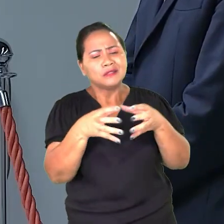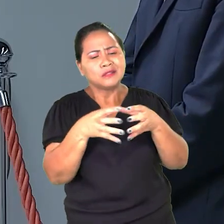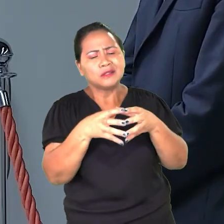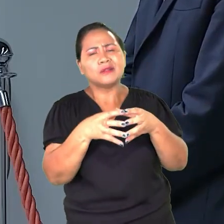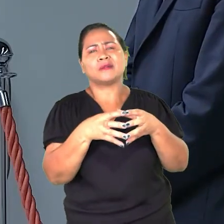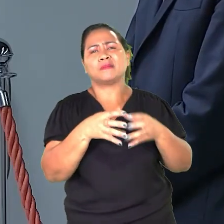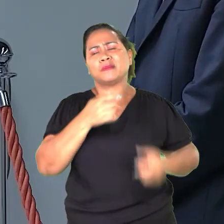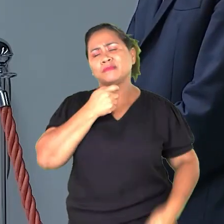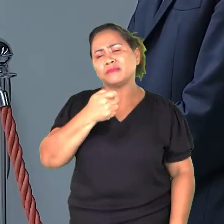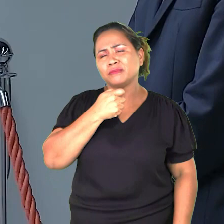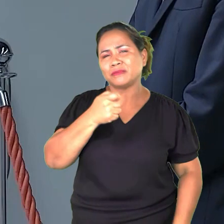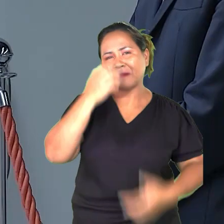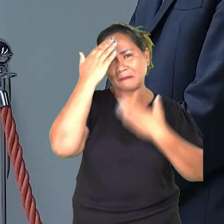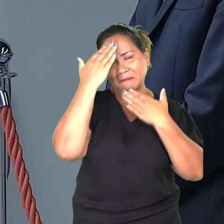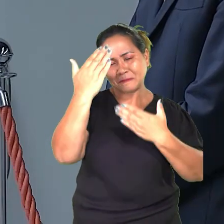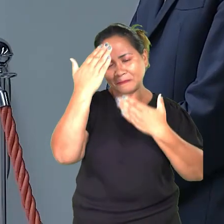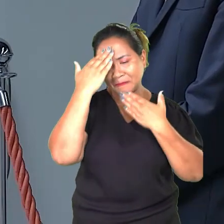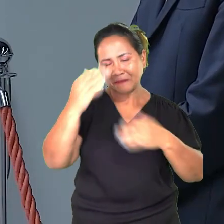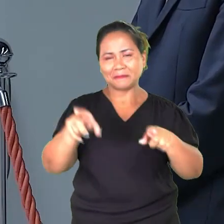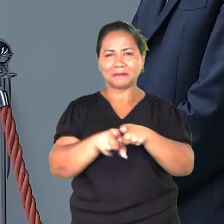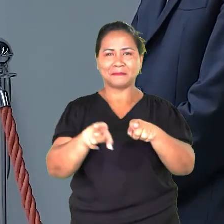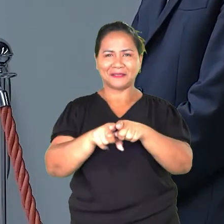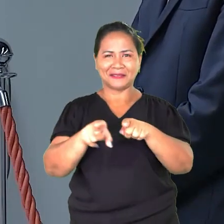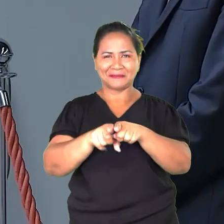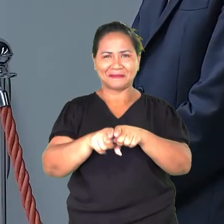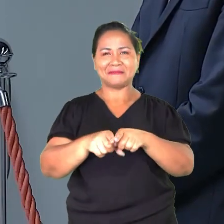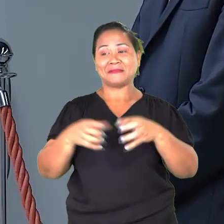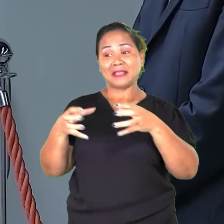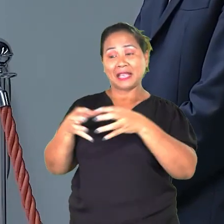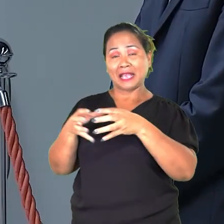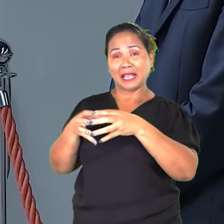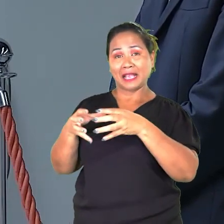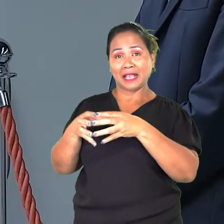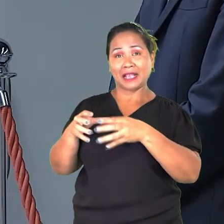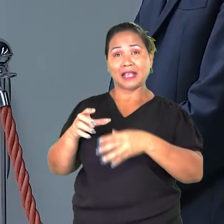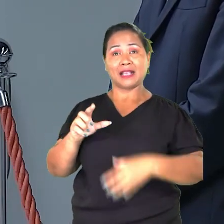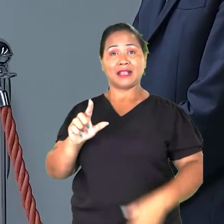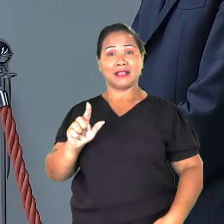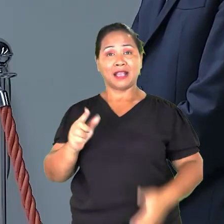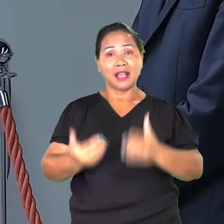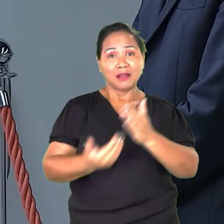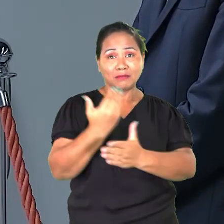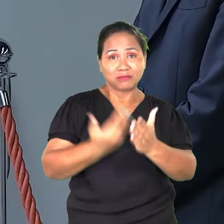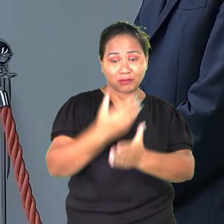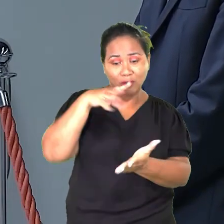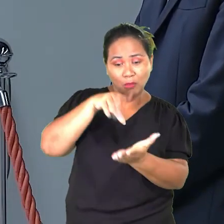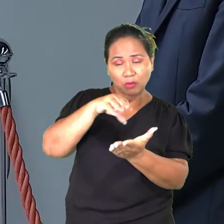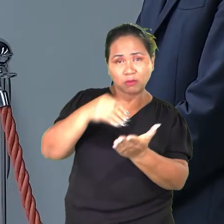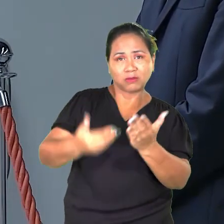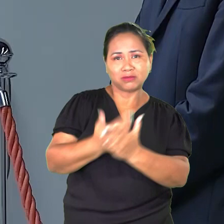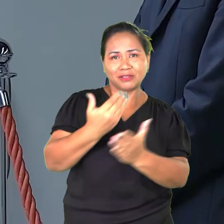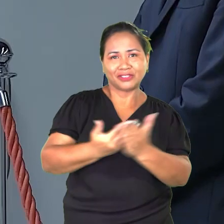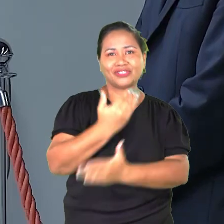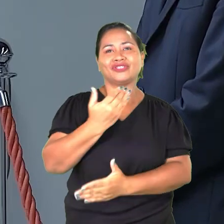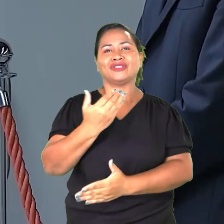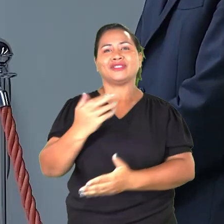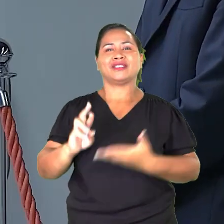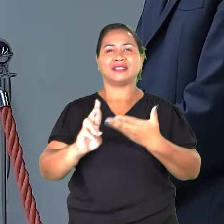mídias pelo nosso coordenador Marcelo Lessi, como também a equipe da gráfica pelo nosso chefe